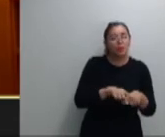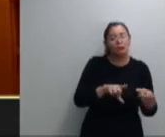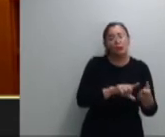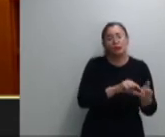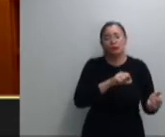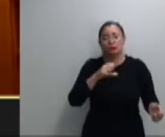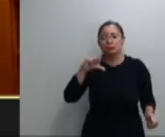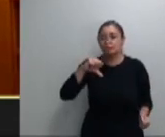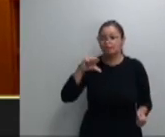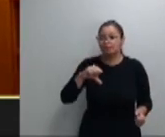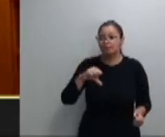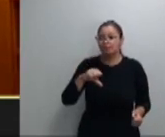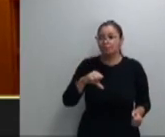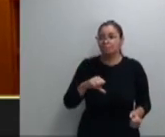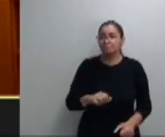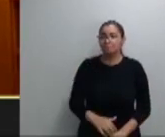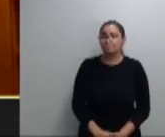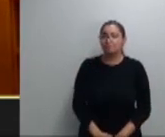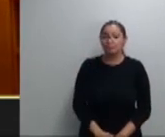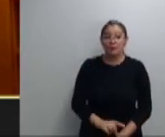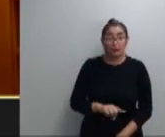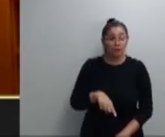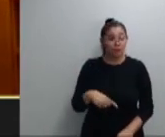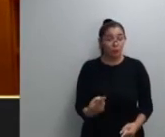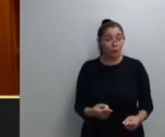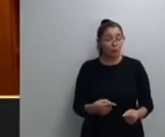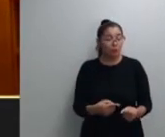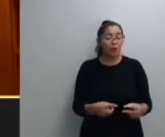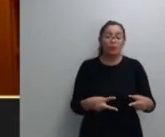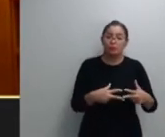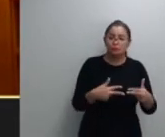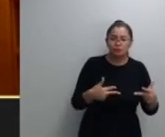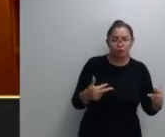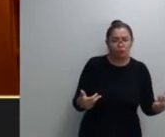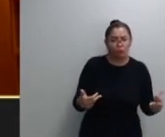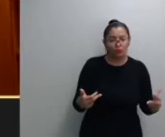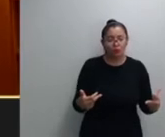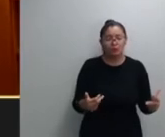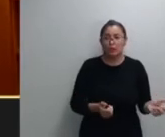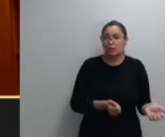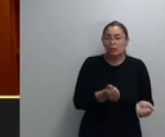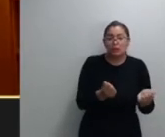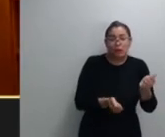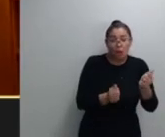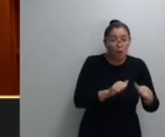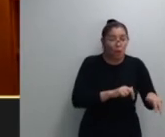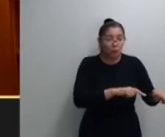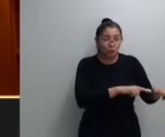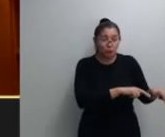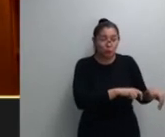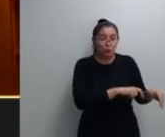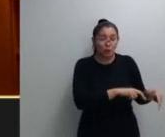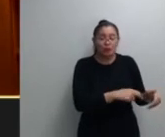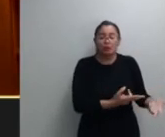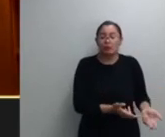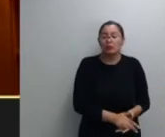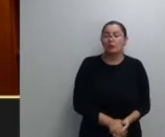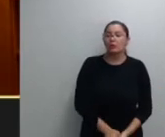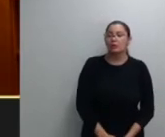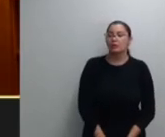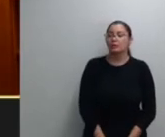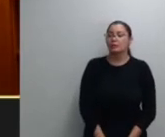empilhadeiras, com uma alíquota diferenciada, máquinas agrícolas isentas, então, veículo, sim, é uma espécie de máquina.